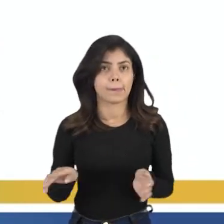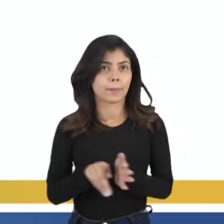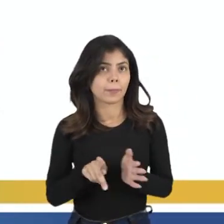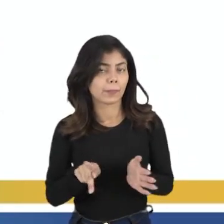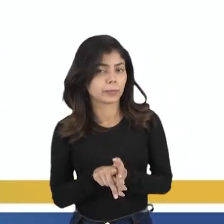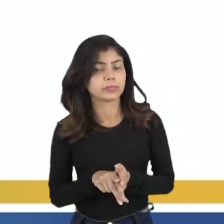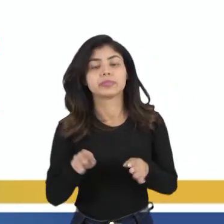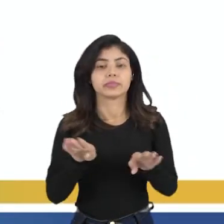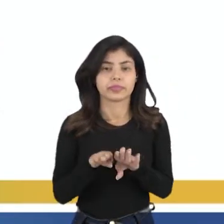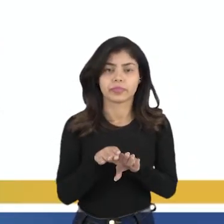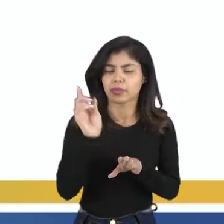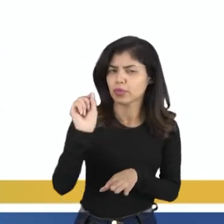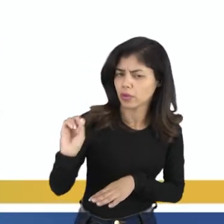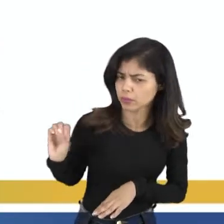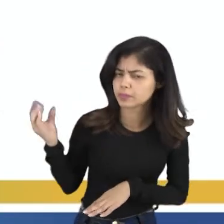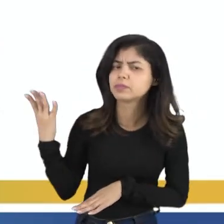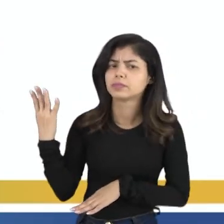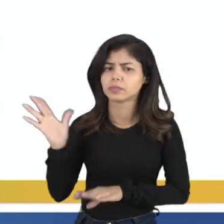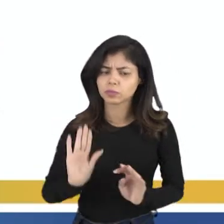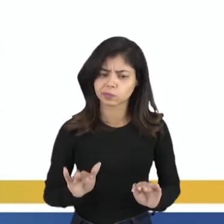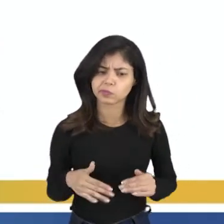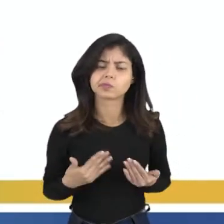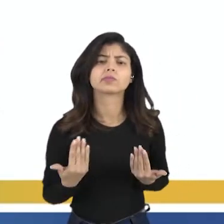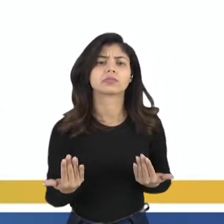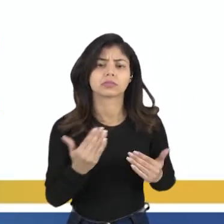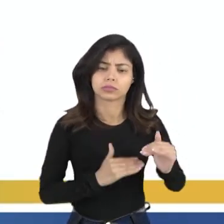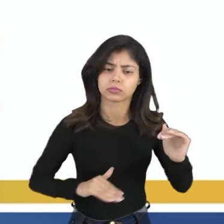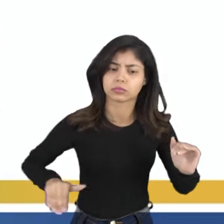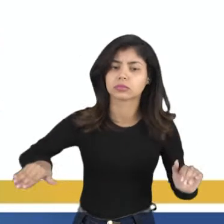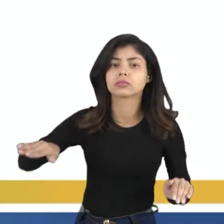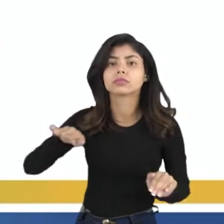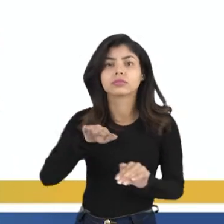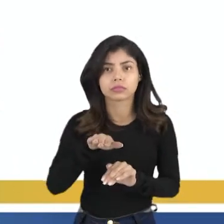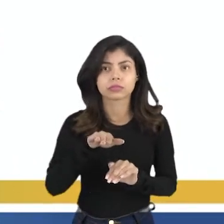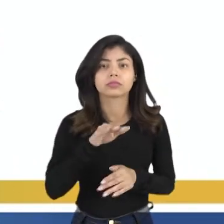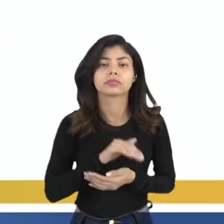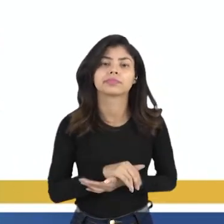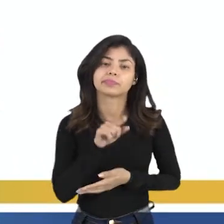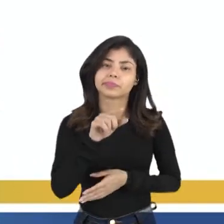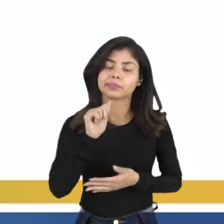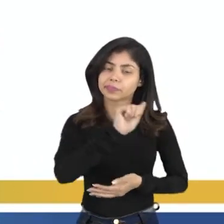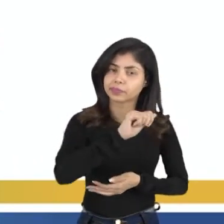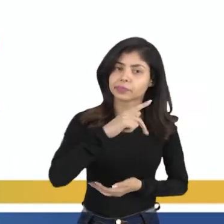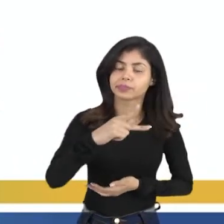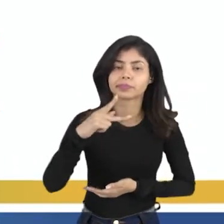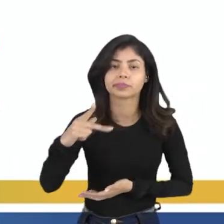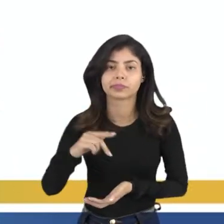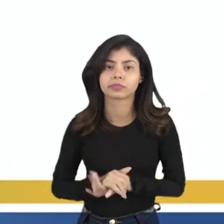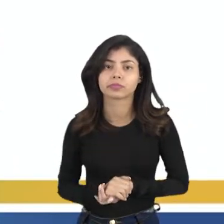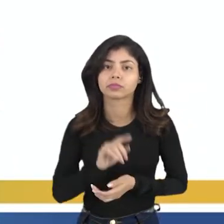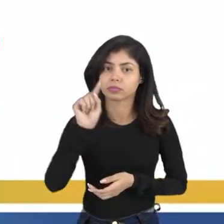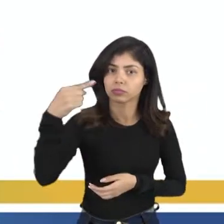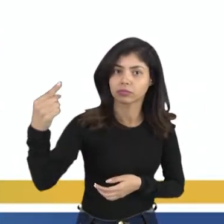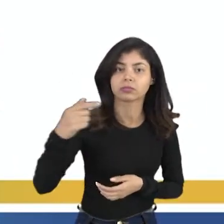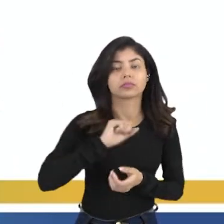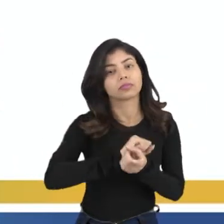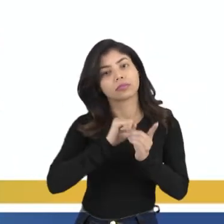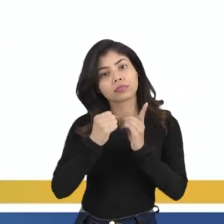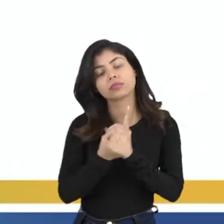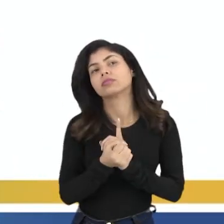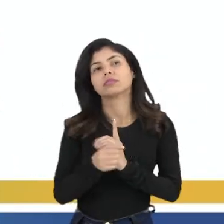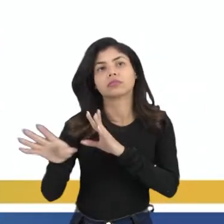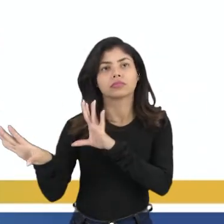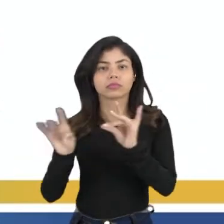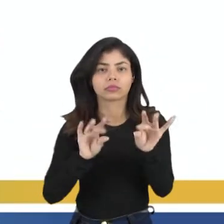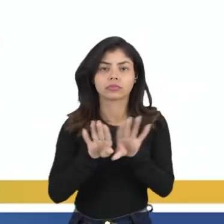de dados. O que aconteceu, qual a relevância desses aplicativos para aquela sociedade